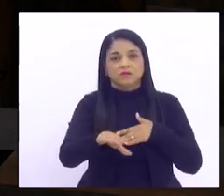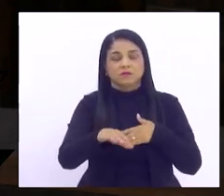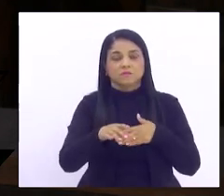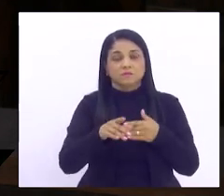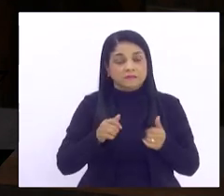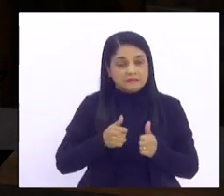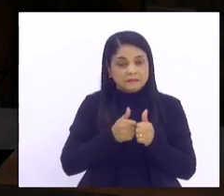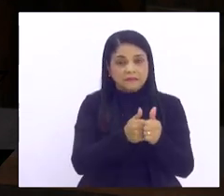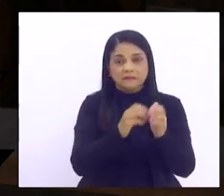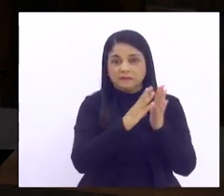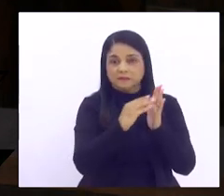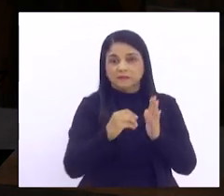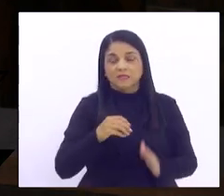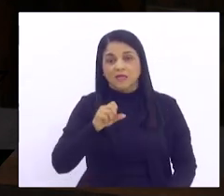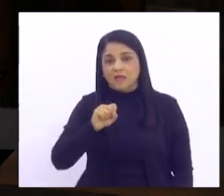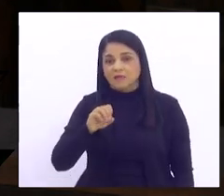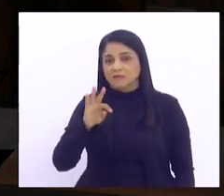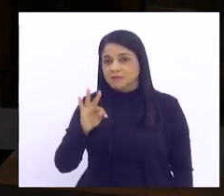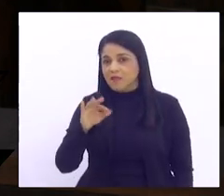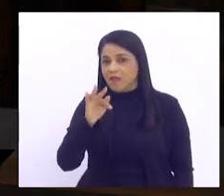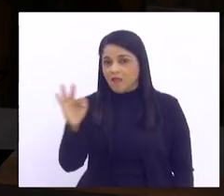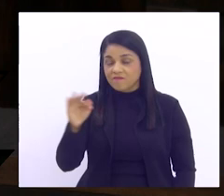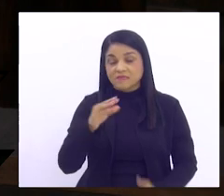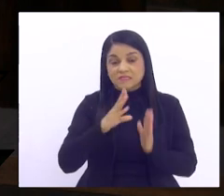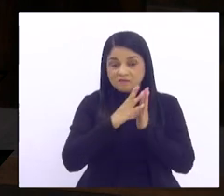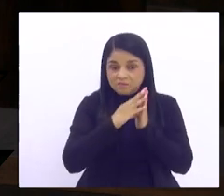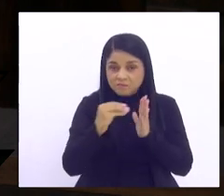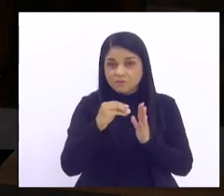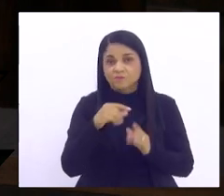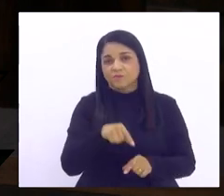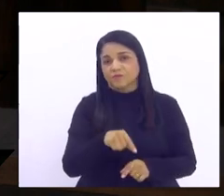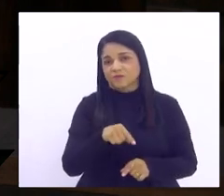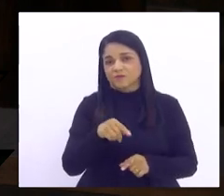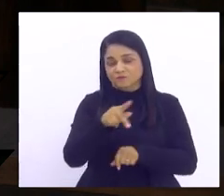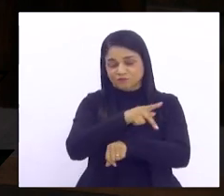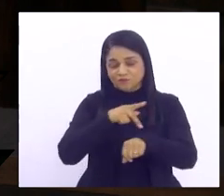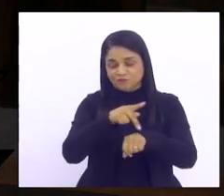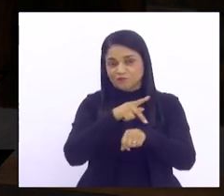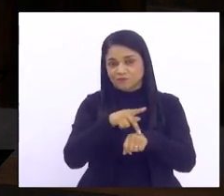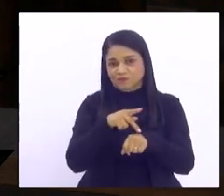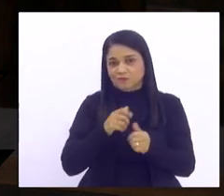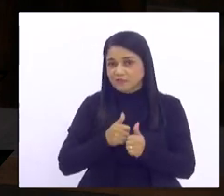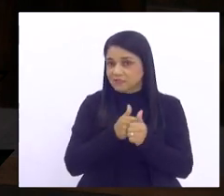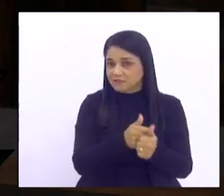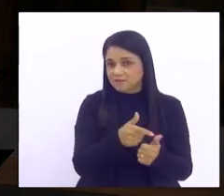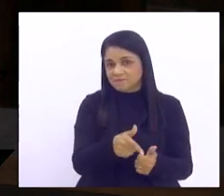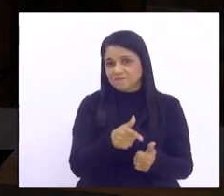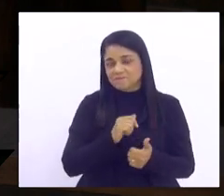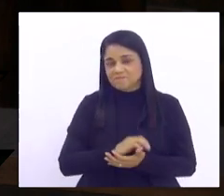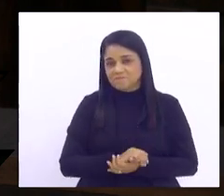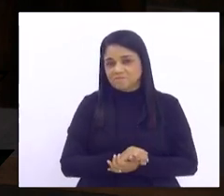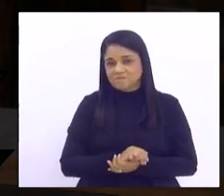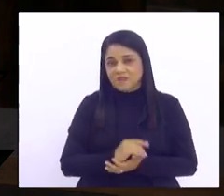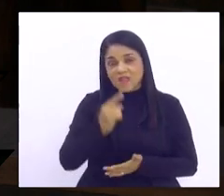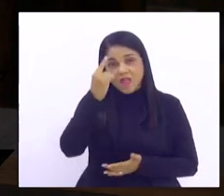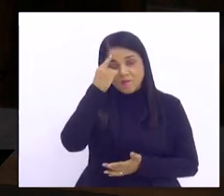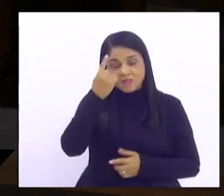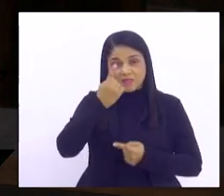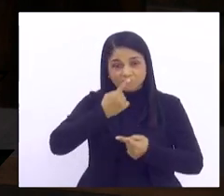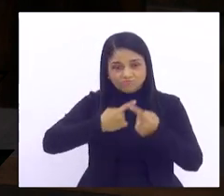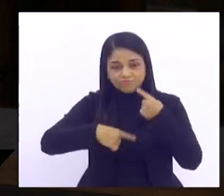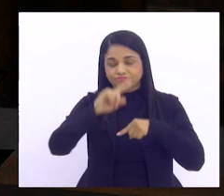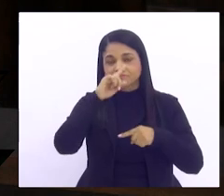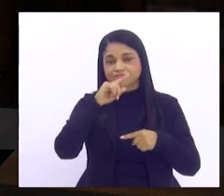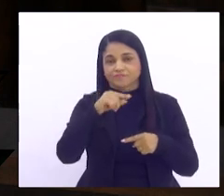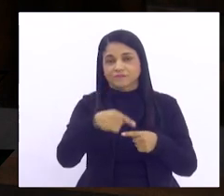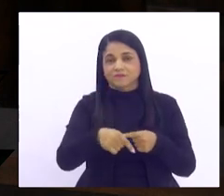STF. O STF deveria seguir o exemplo de Roe versus Wade. Então, aqui é a mentalidade revolucionária. Por quê? O